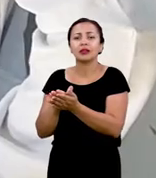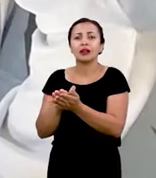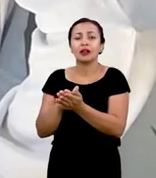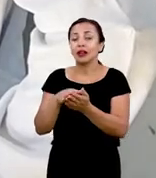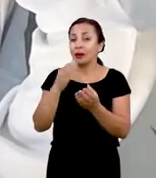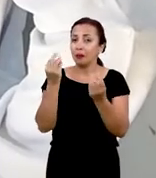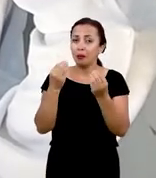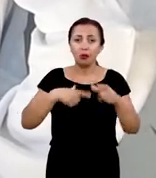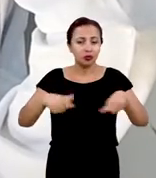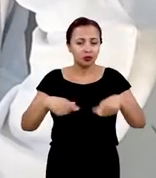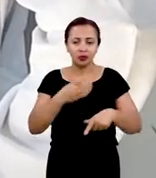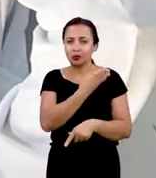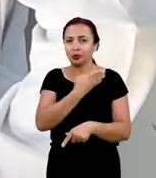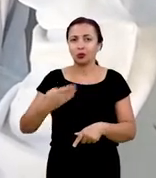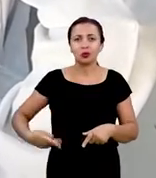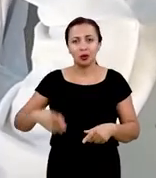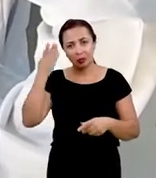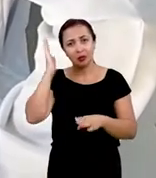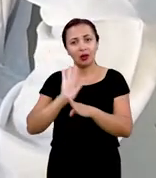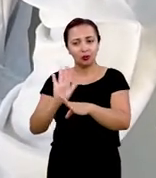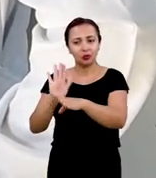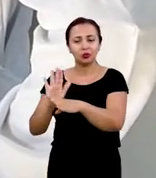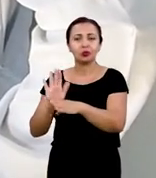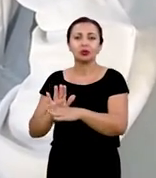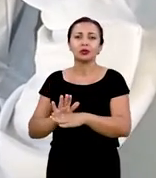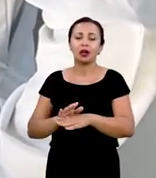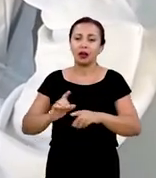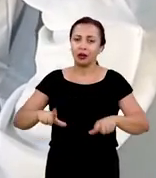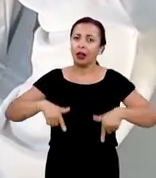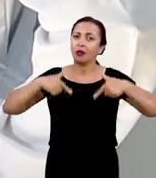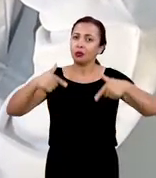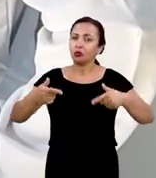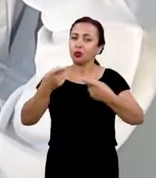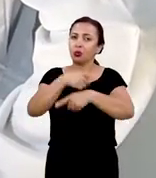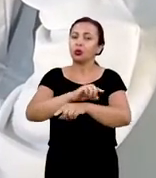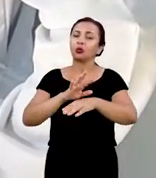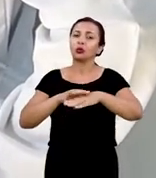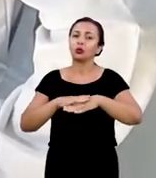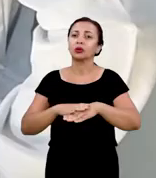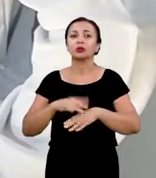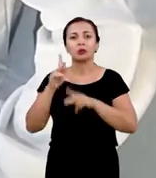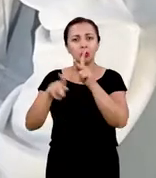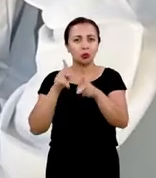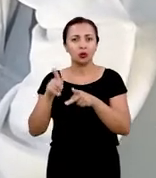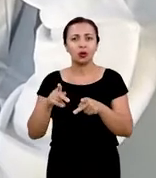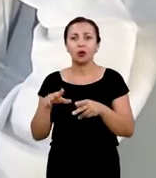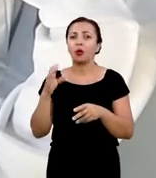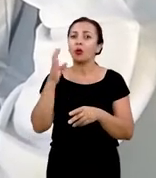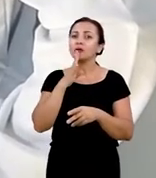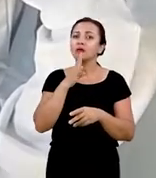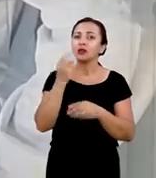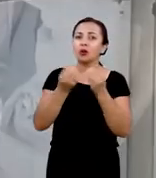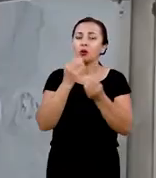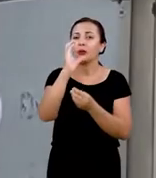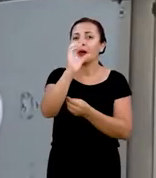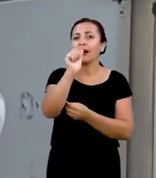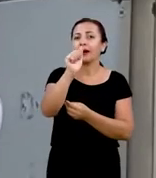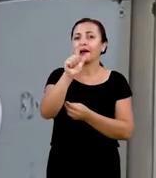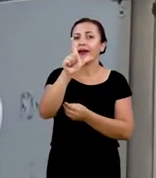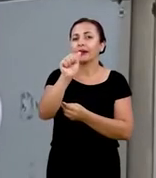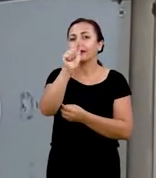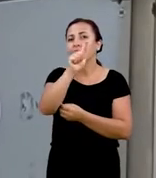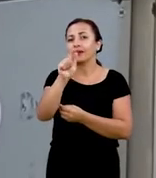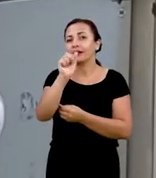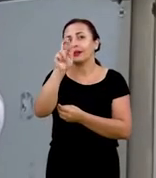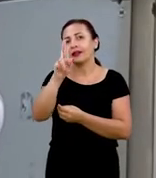de políticas públicas para o Estado para ajudar no combate à doença popularmente conhecida como calazar. Então, a partir do